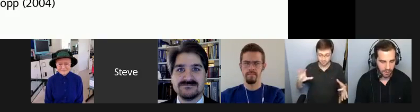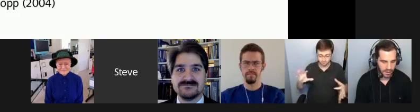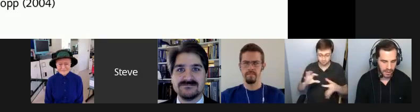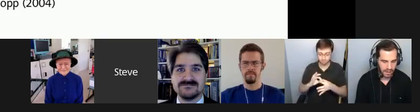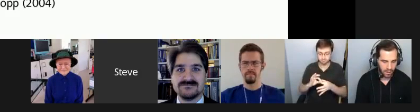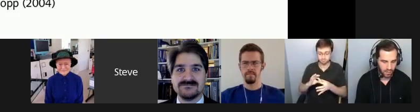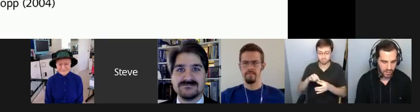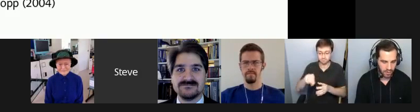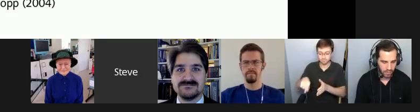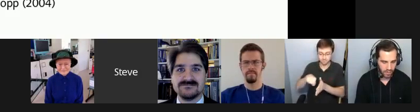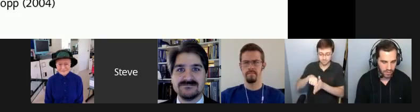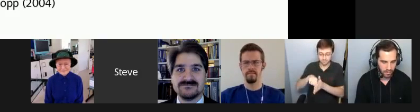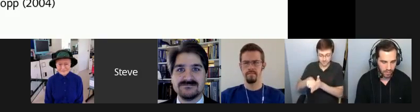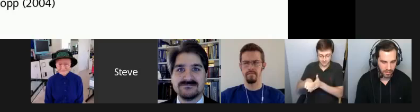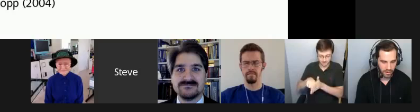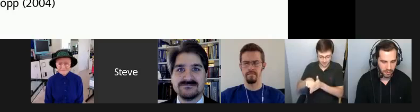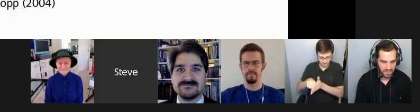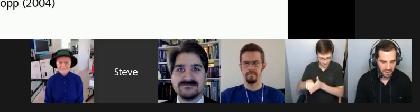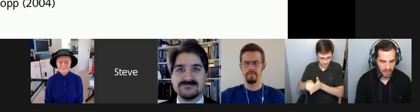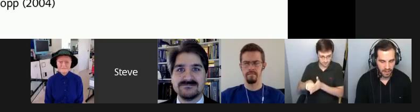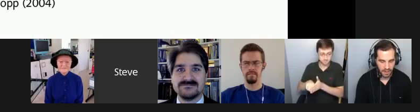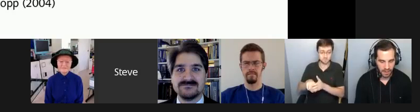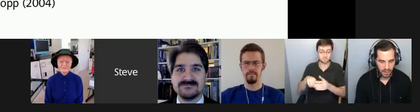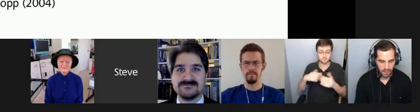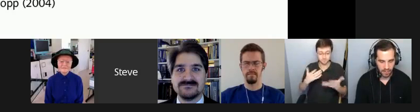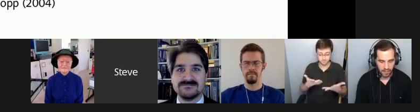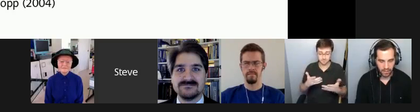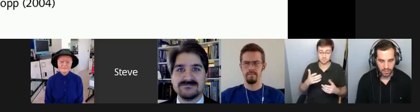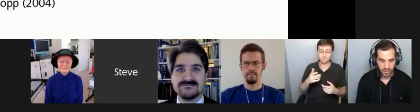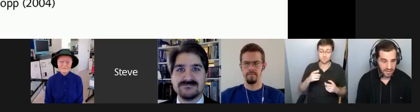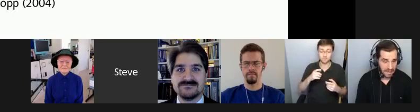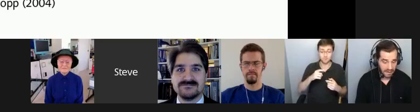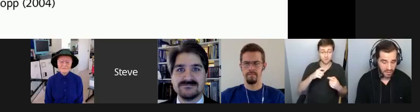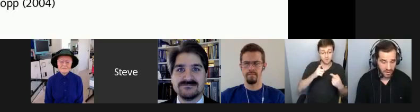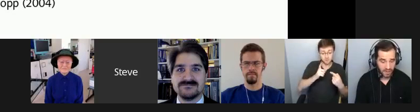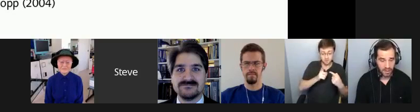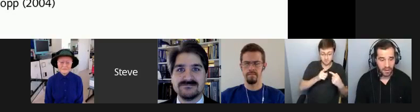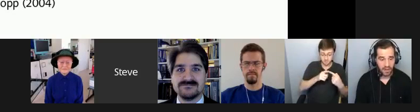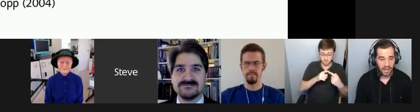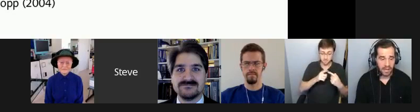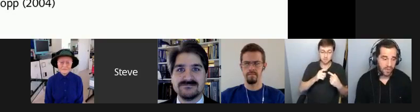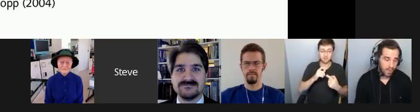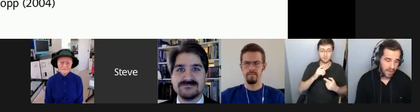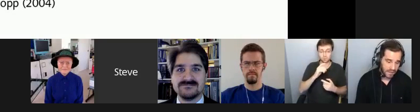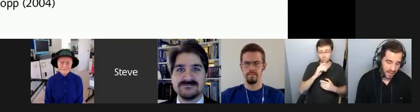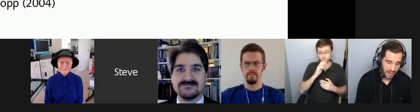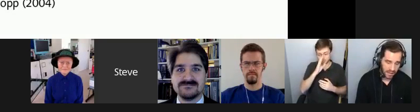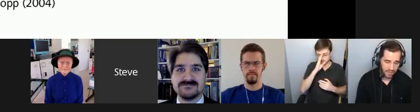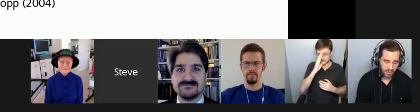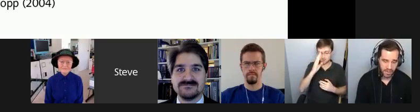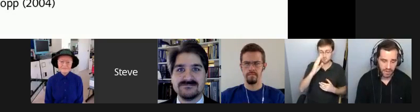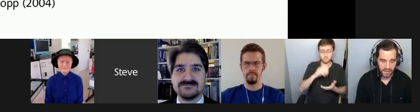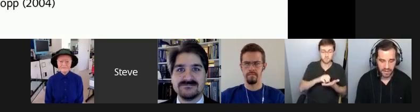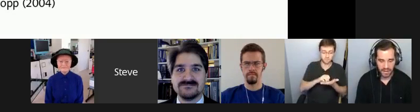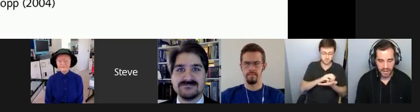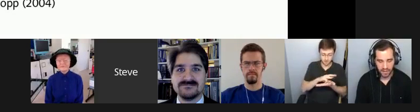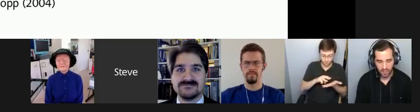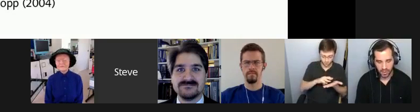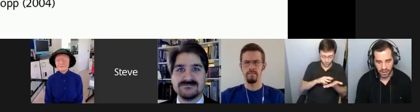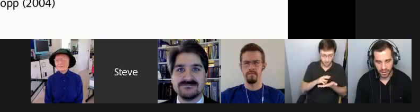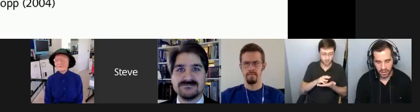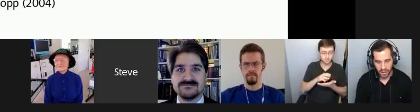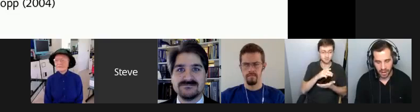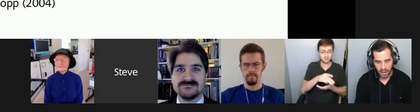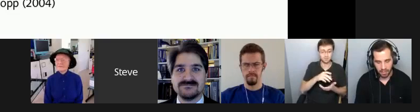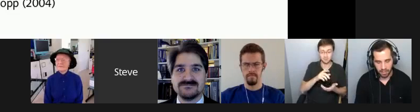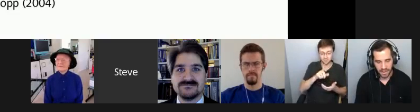nós temos ali alguns autores, como nós podemos ver no slide, né, sobre a escrita, sobre escrita e